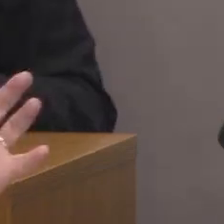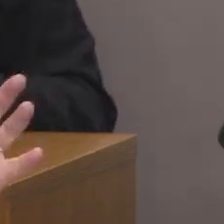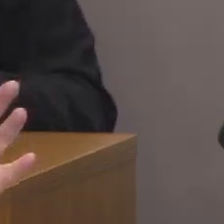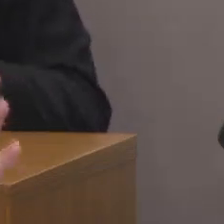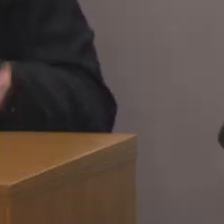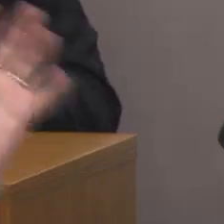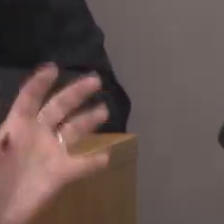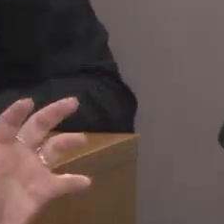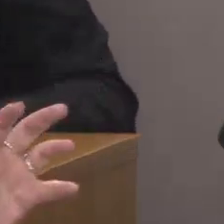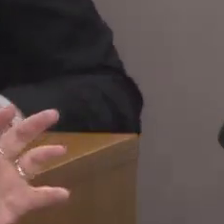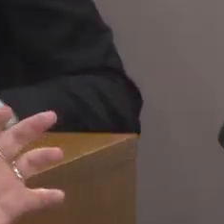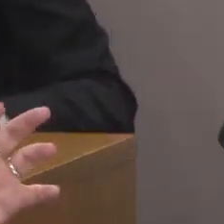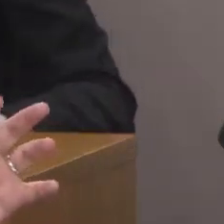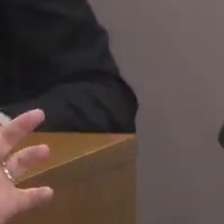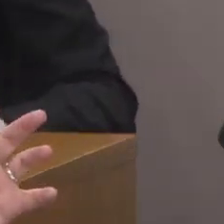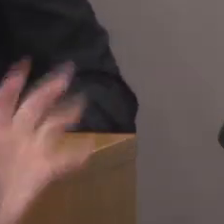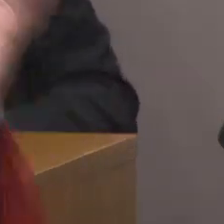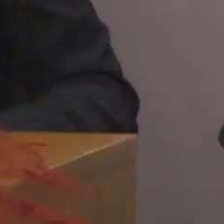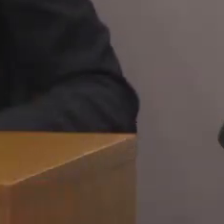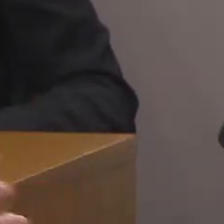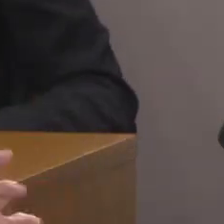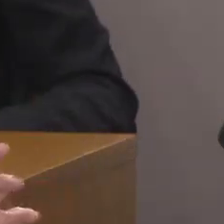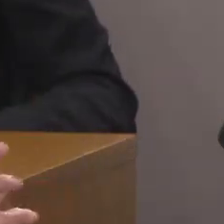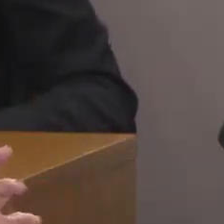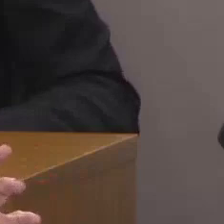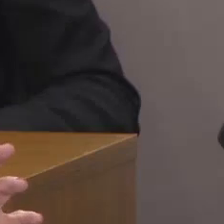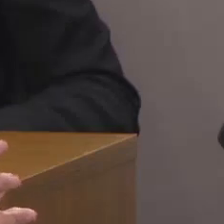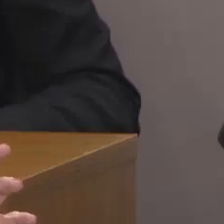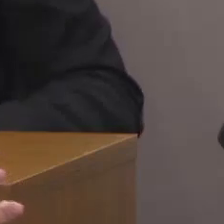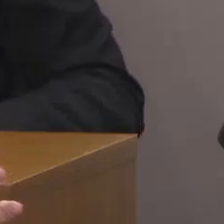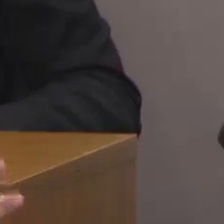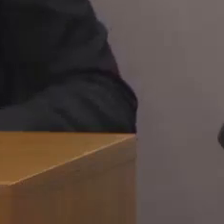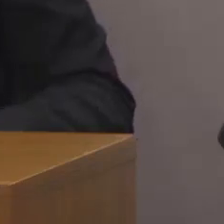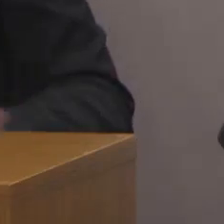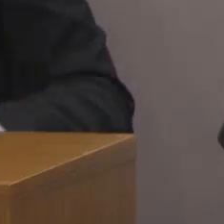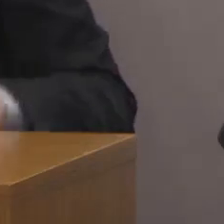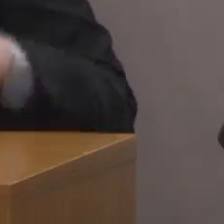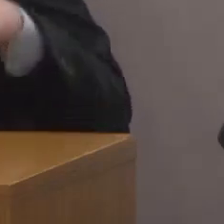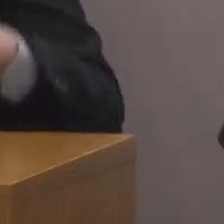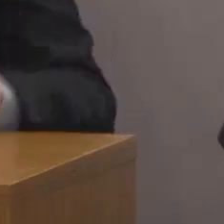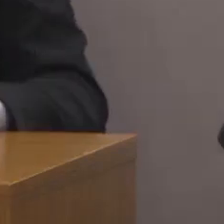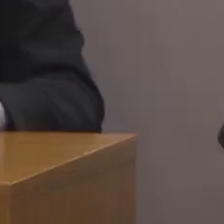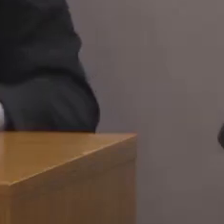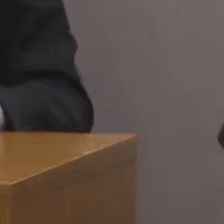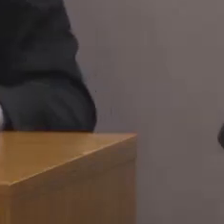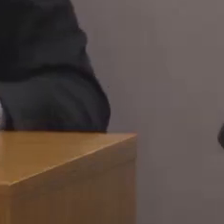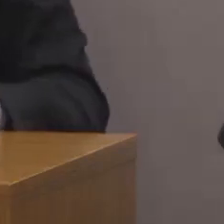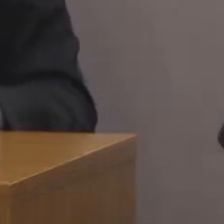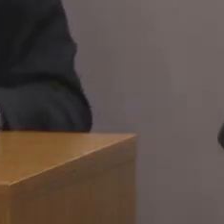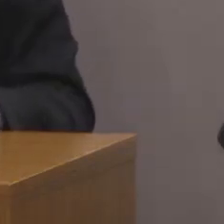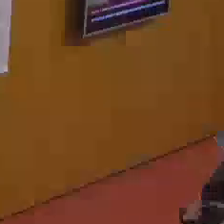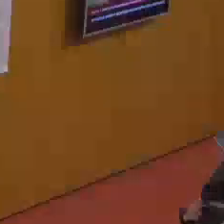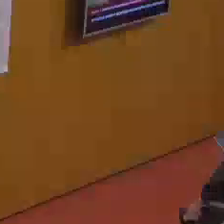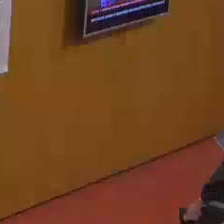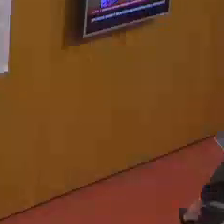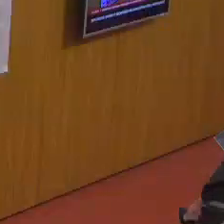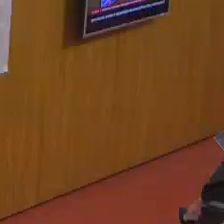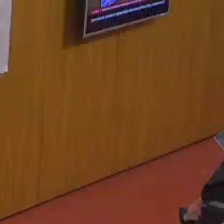não há que se falar só do governo federal era uma pauta estratégica do governo Zema e que foi tocada por ele obrigada presidente